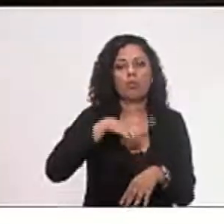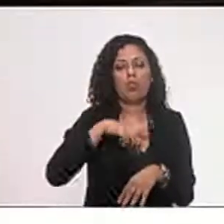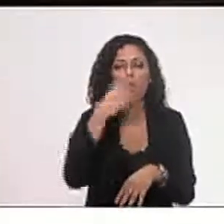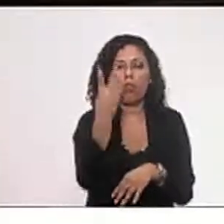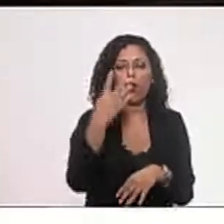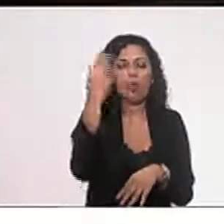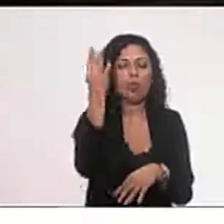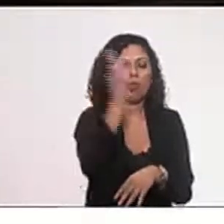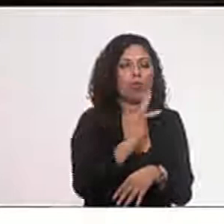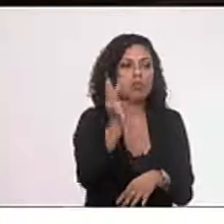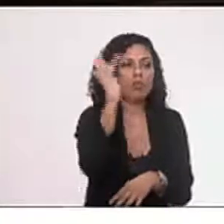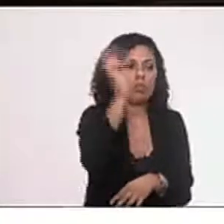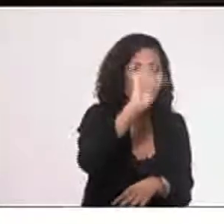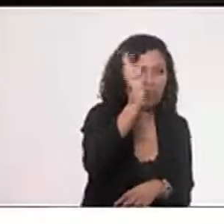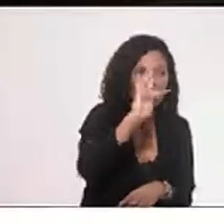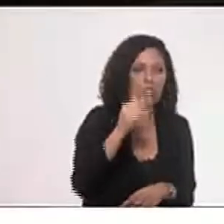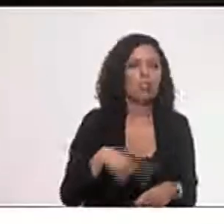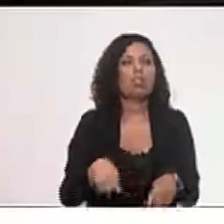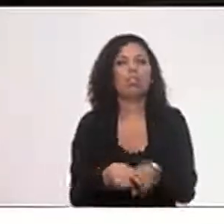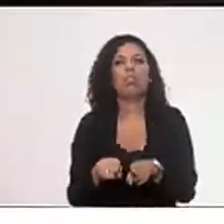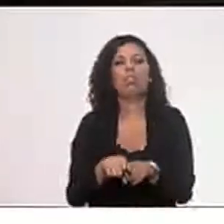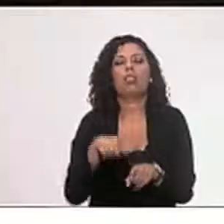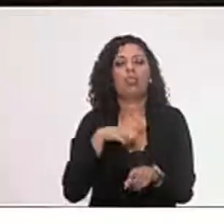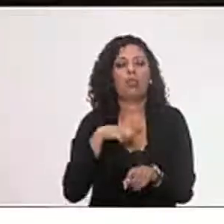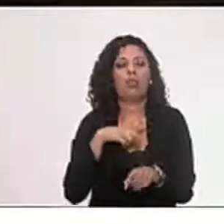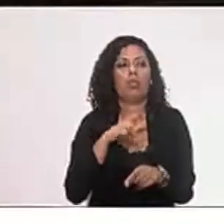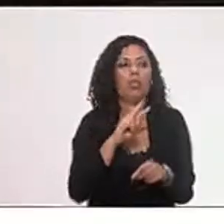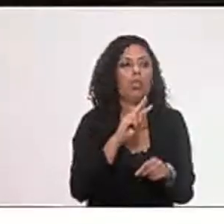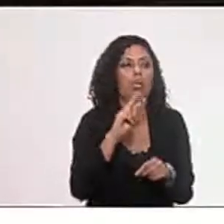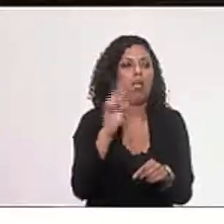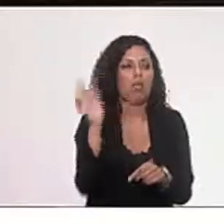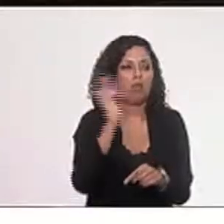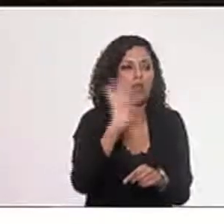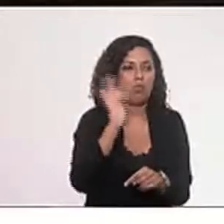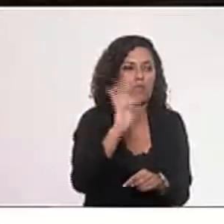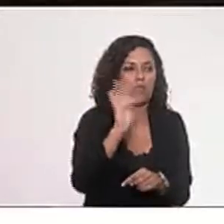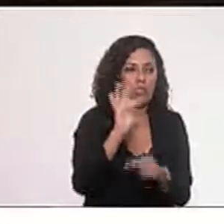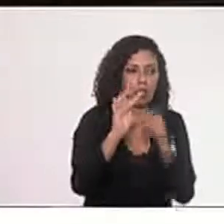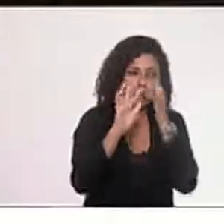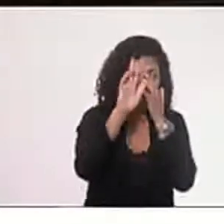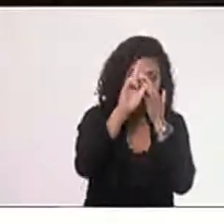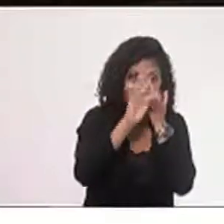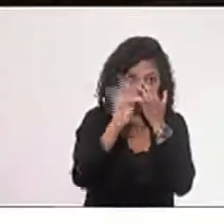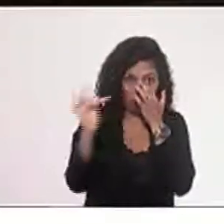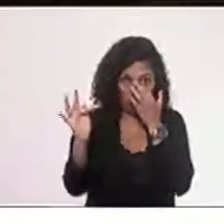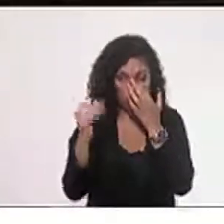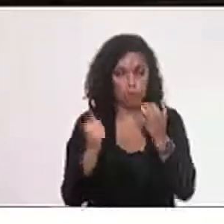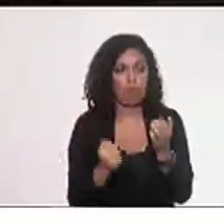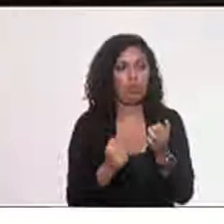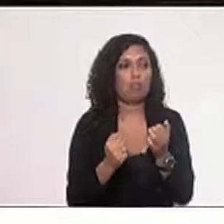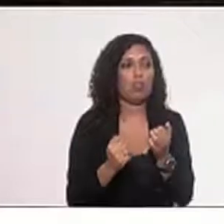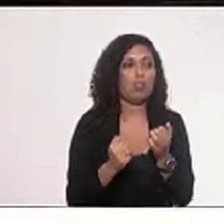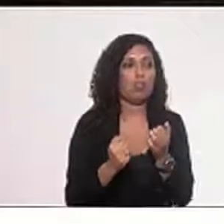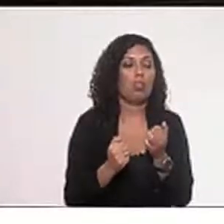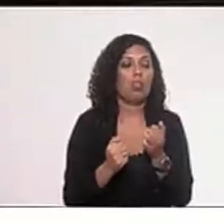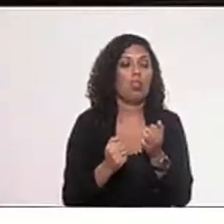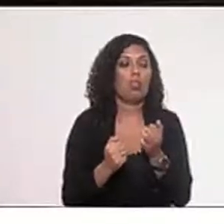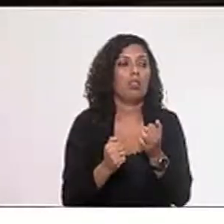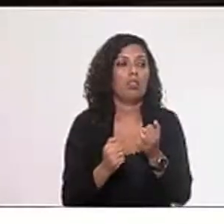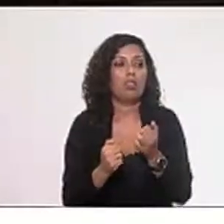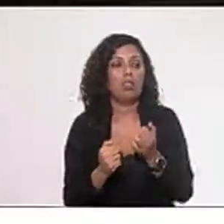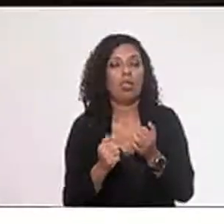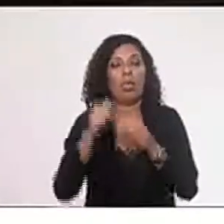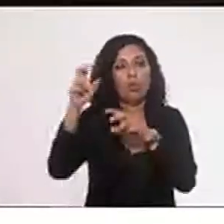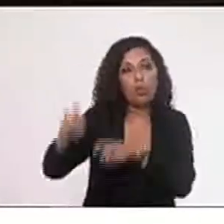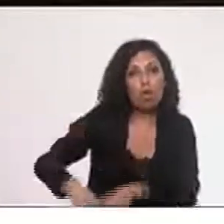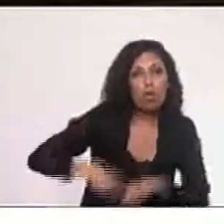estiveram aqui representadas a universidade federal do rio de janeiro a universidade federal rural do rio